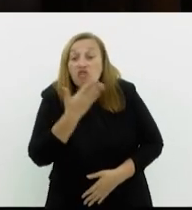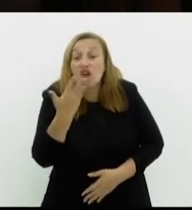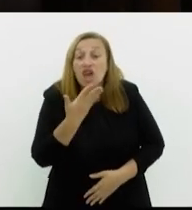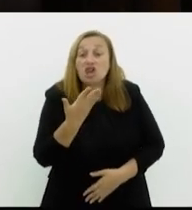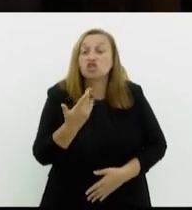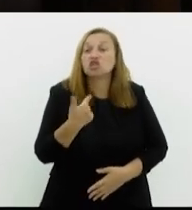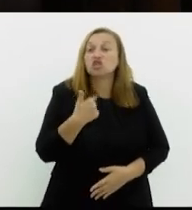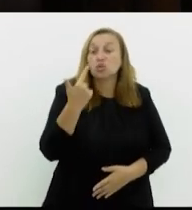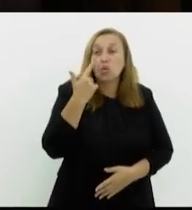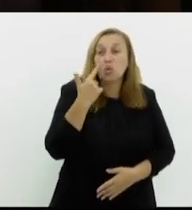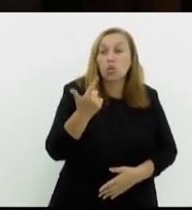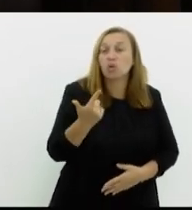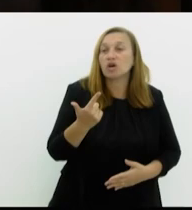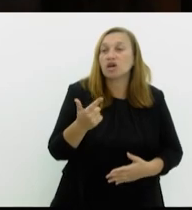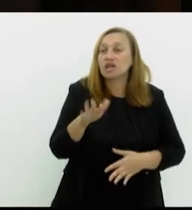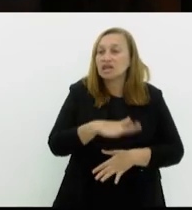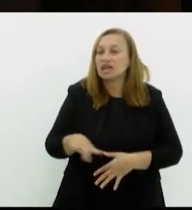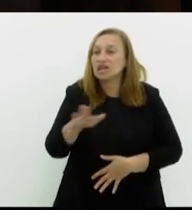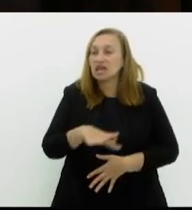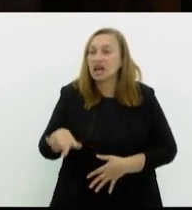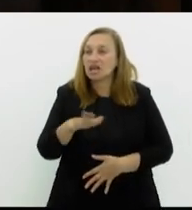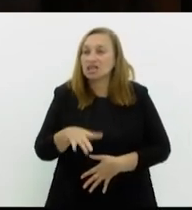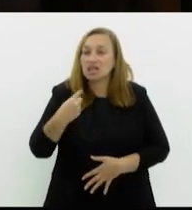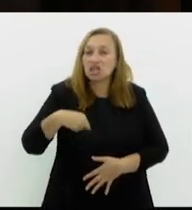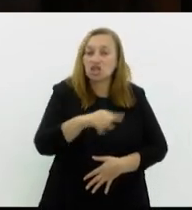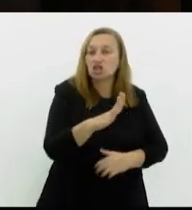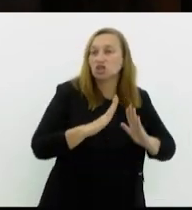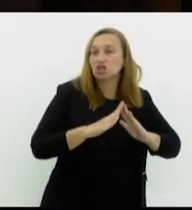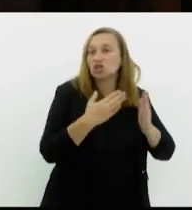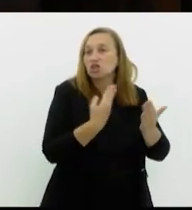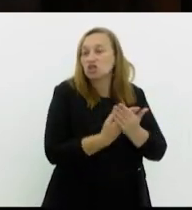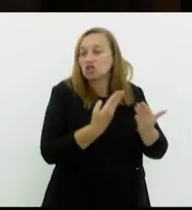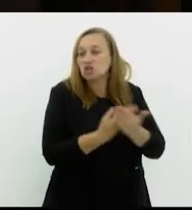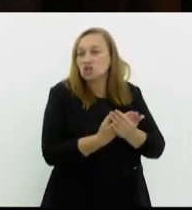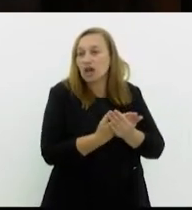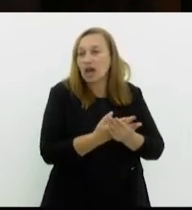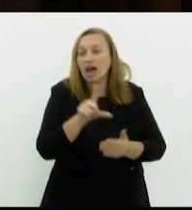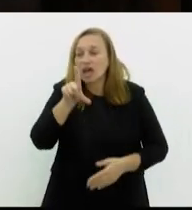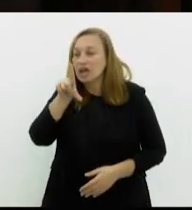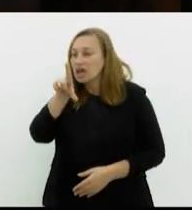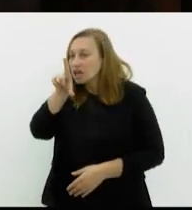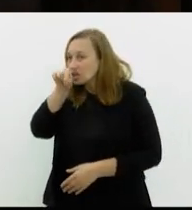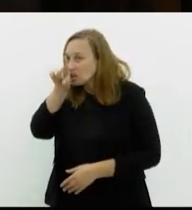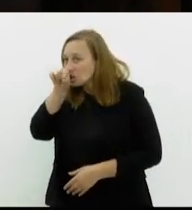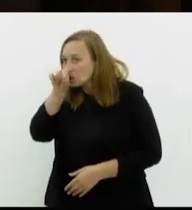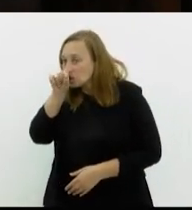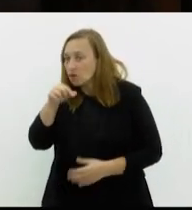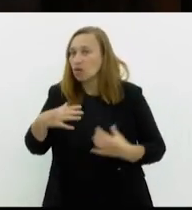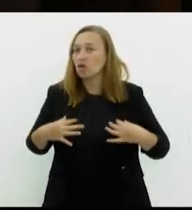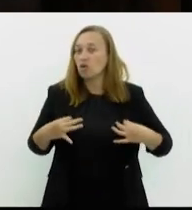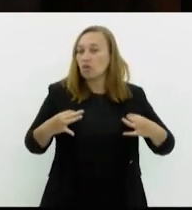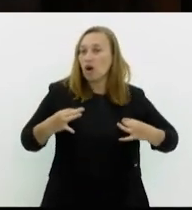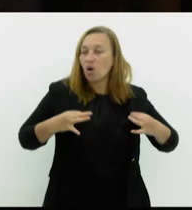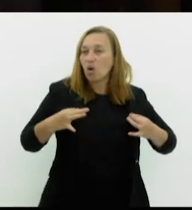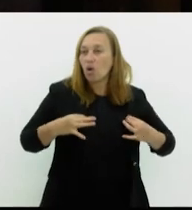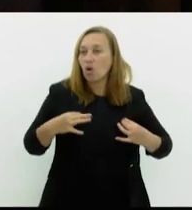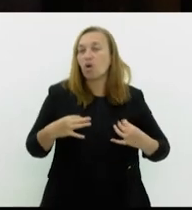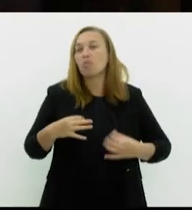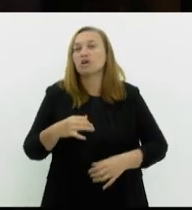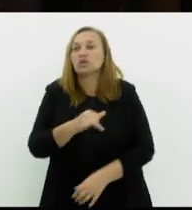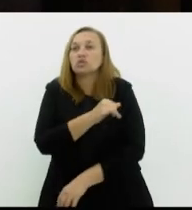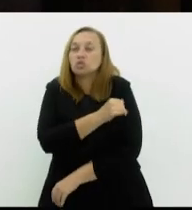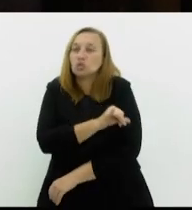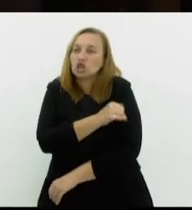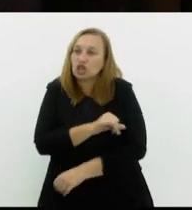nas divisas indo estudar em Nilópolis, indo estudar com o uniforme da Prefeitura do Rio, indo estudar